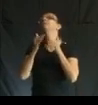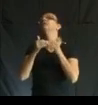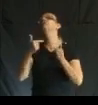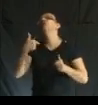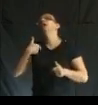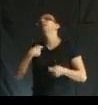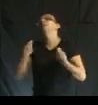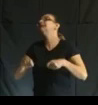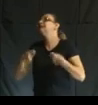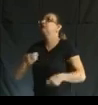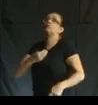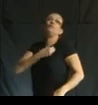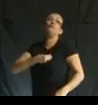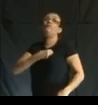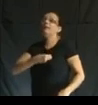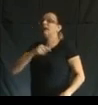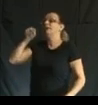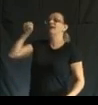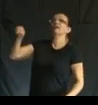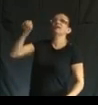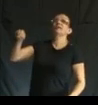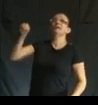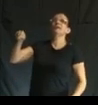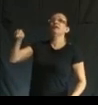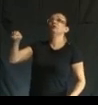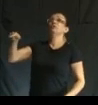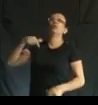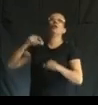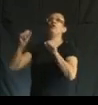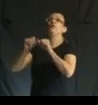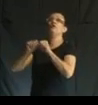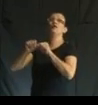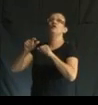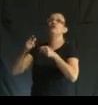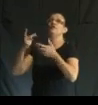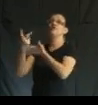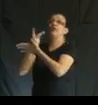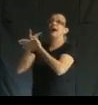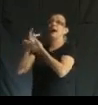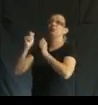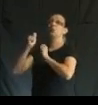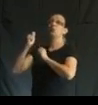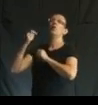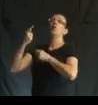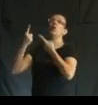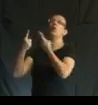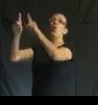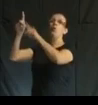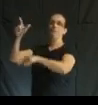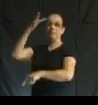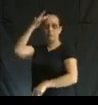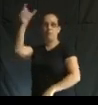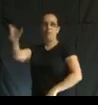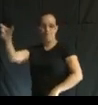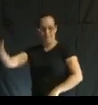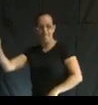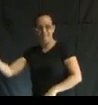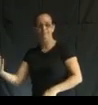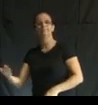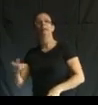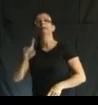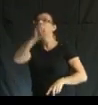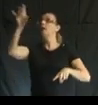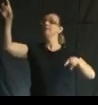pudessem vivenciar aquilo que infringiram ao próximo. E aí eles vão renascer, depois eles vão